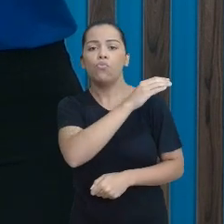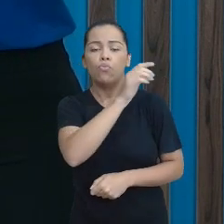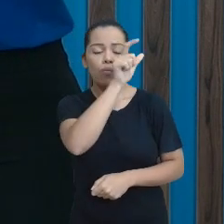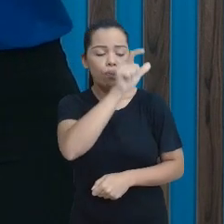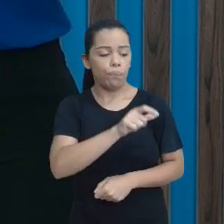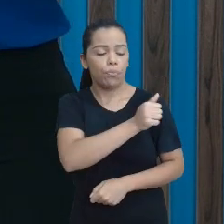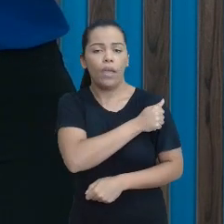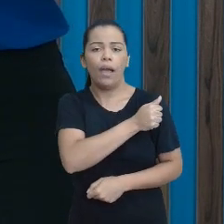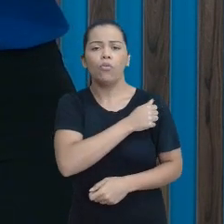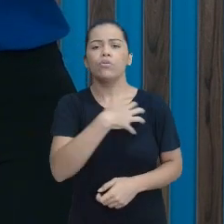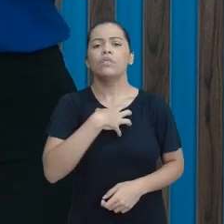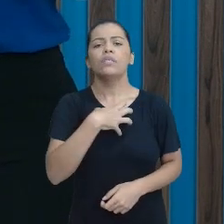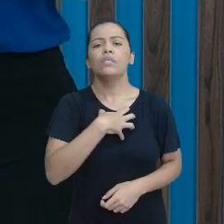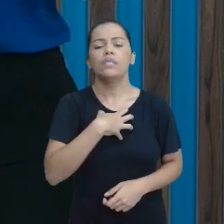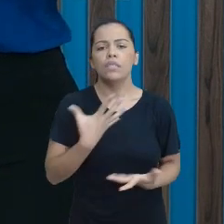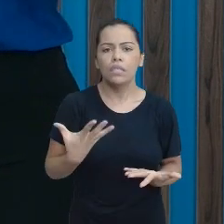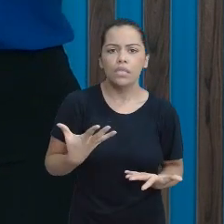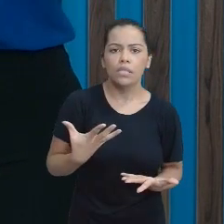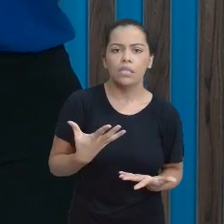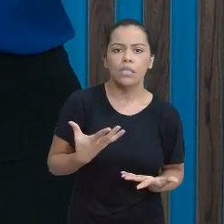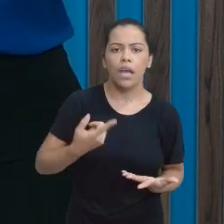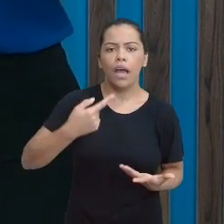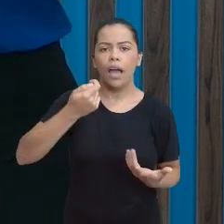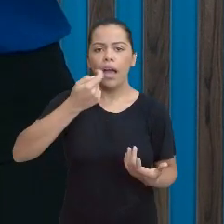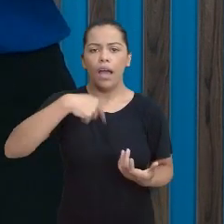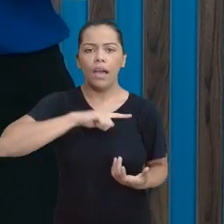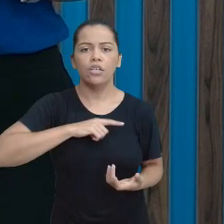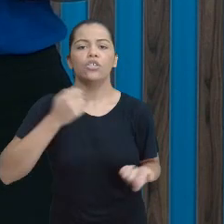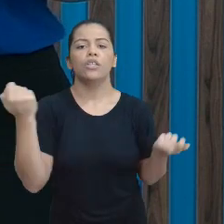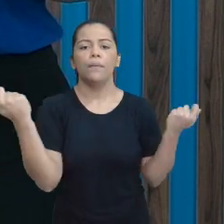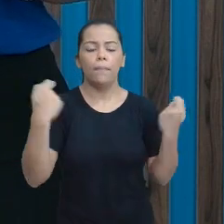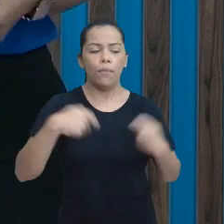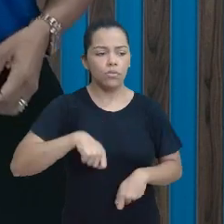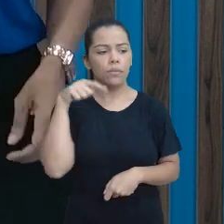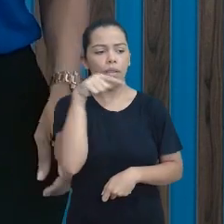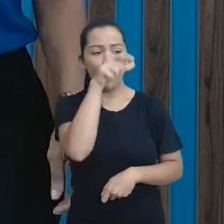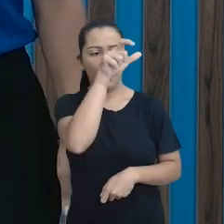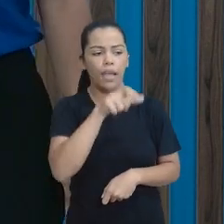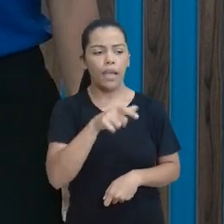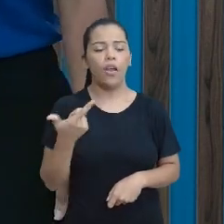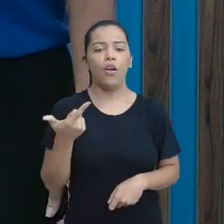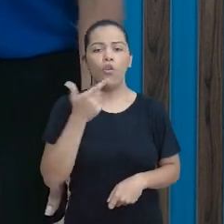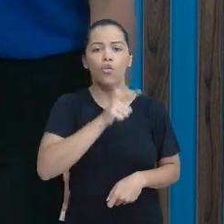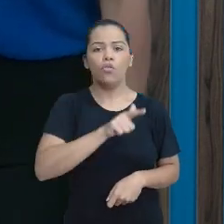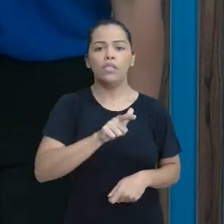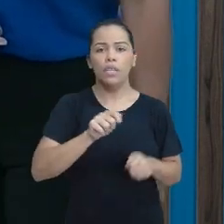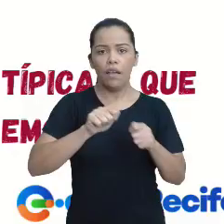está possibilitando que ele construa o seu conceito de autoestima.